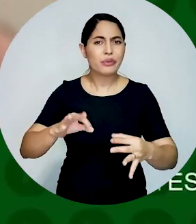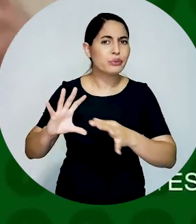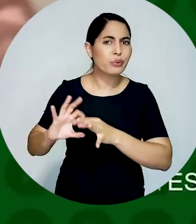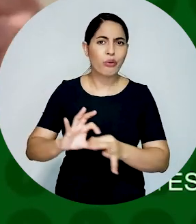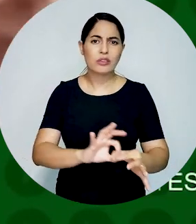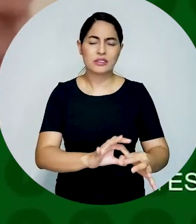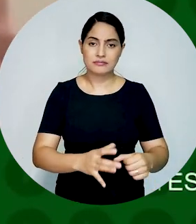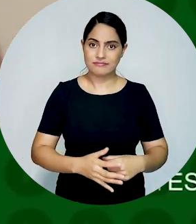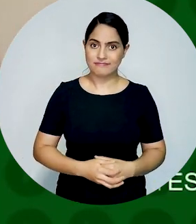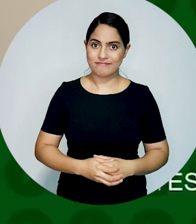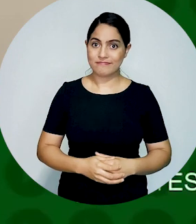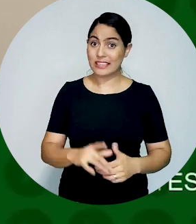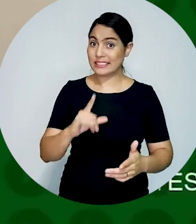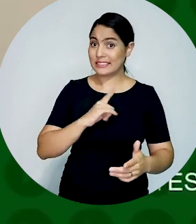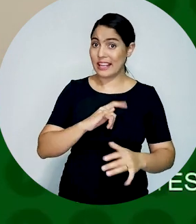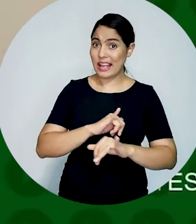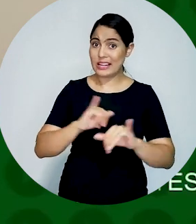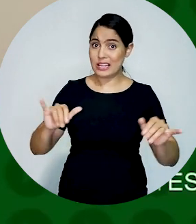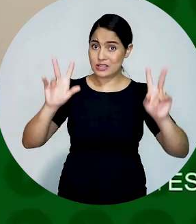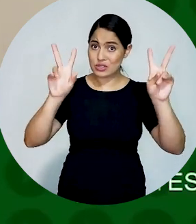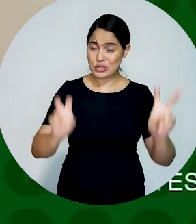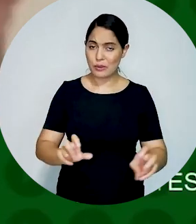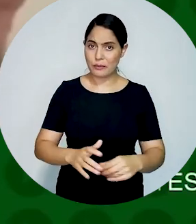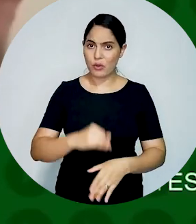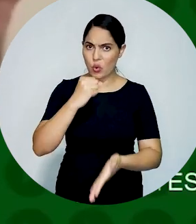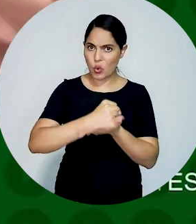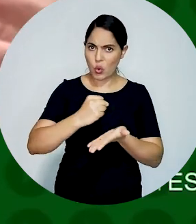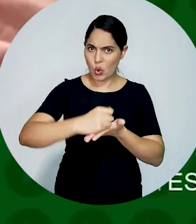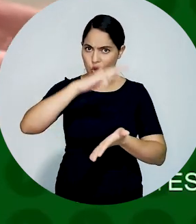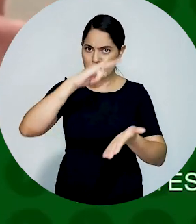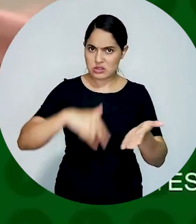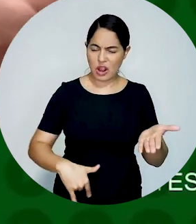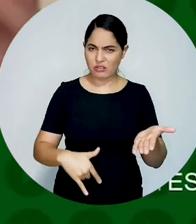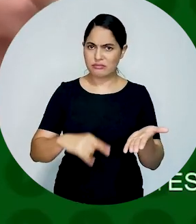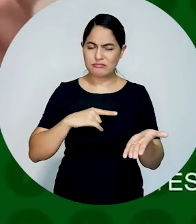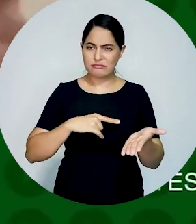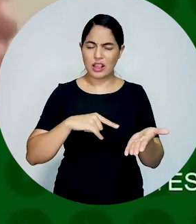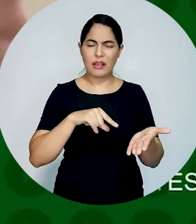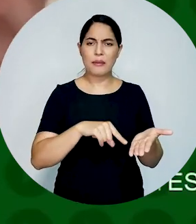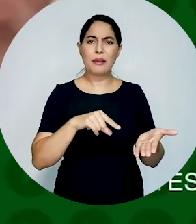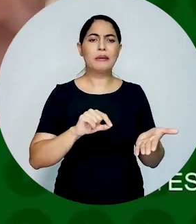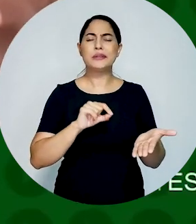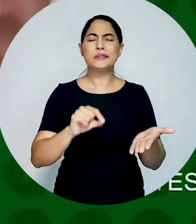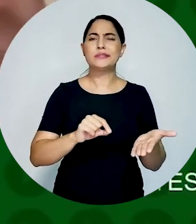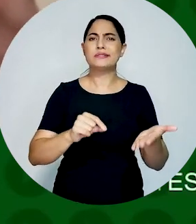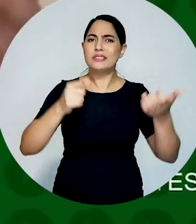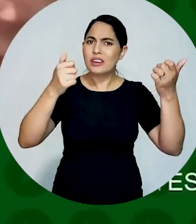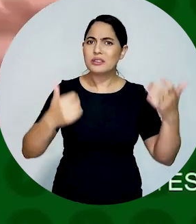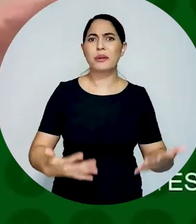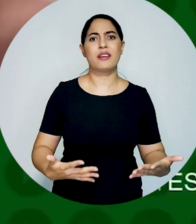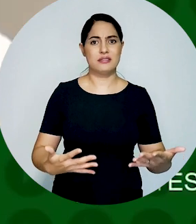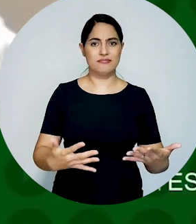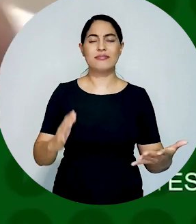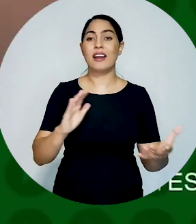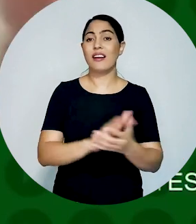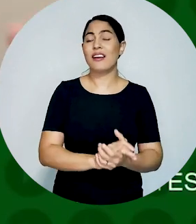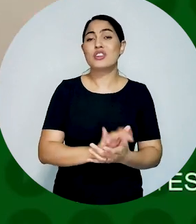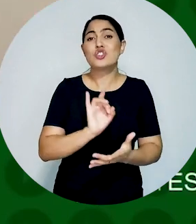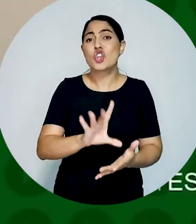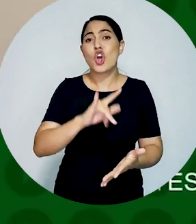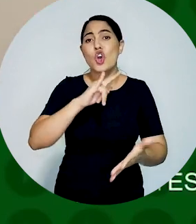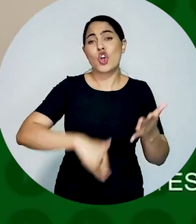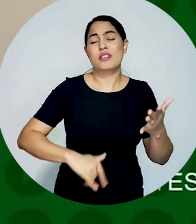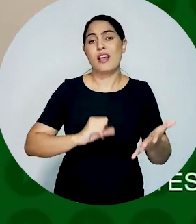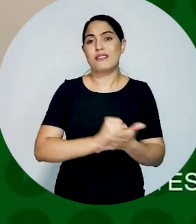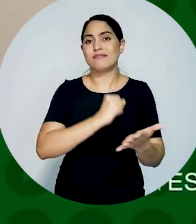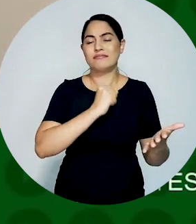porque houve quem dissesse, acreditem, já houve quem defendesse a tese de que o casamento seria um contrato por adesão, né? Você vê várias linhas